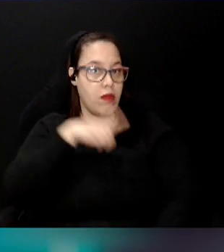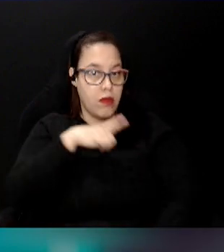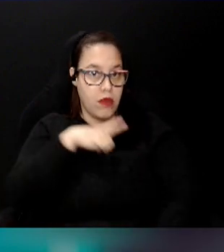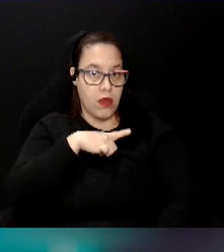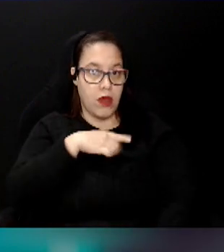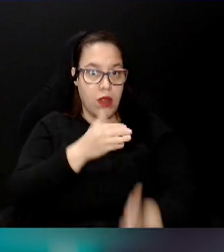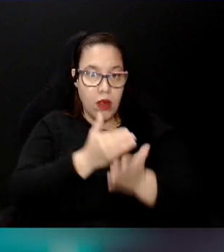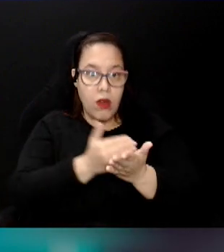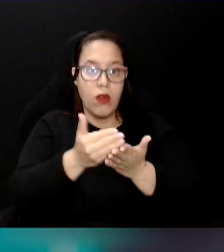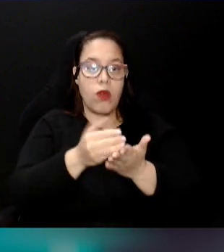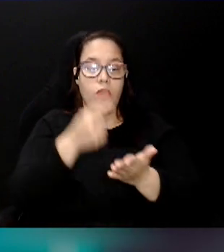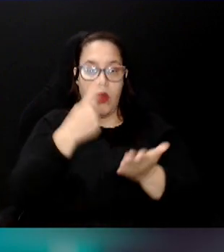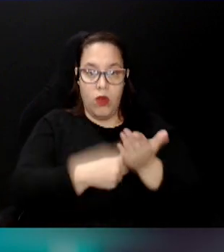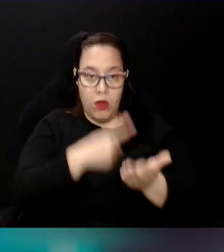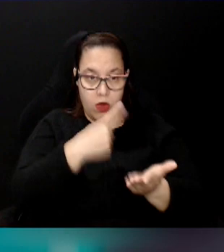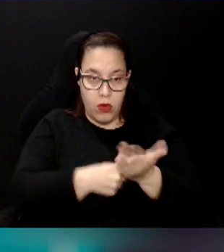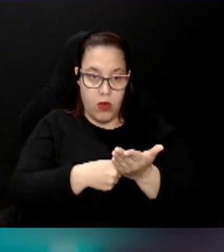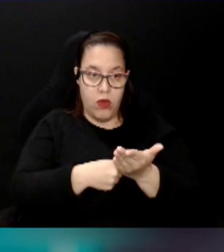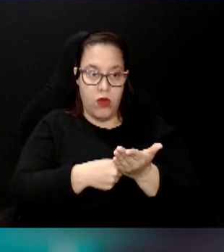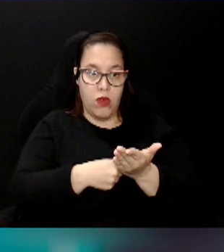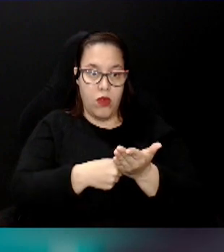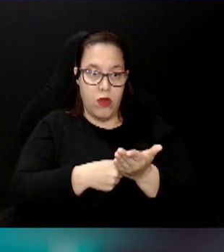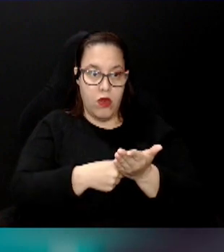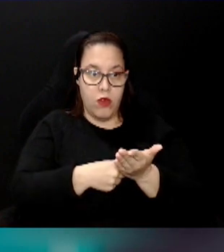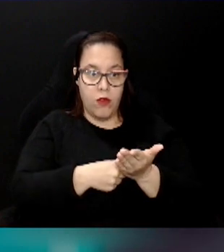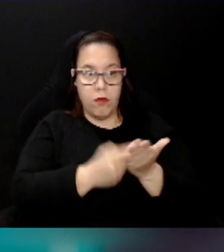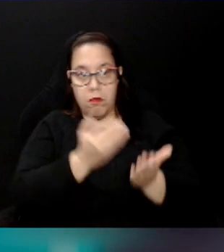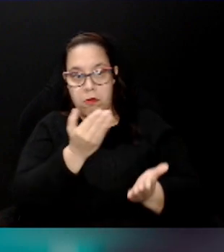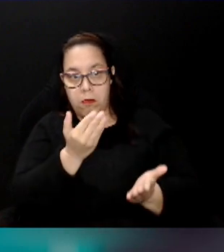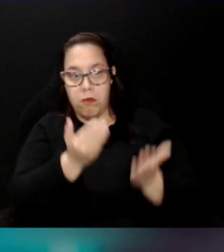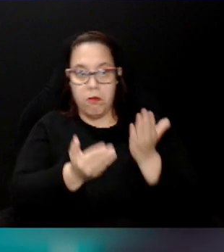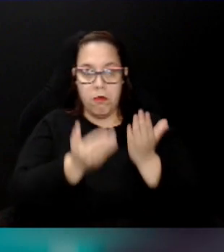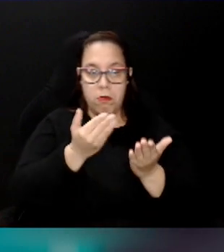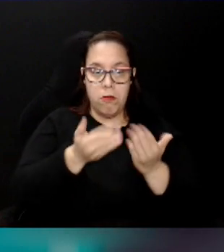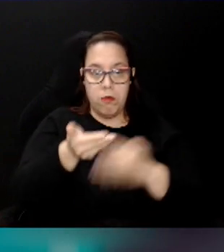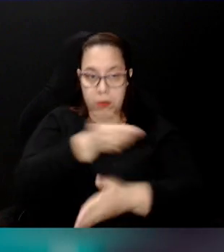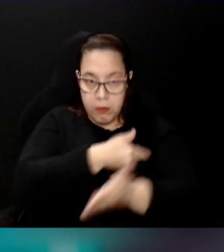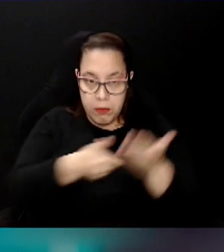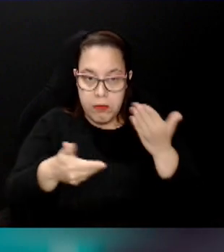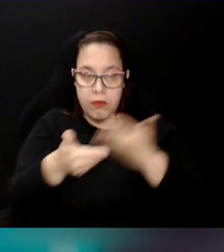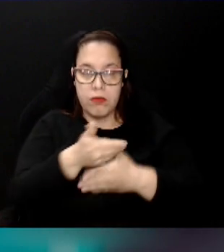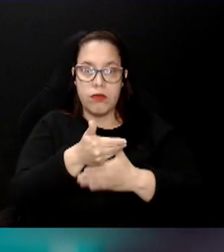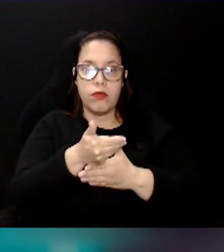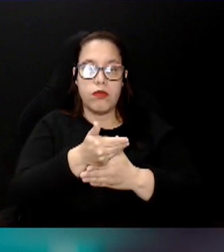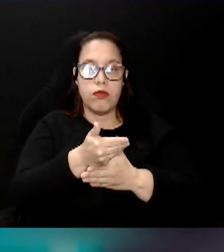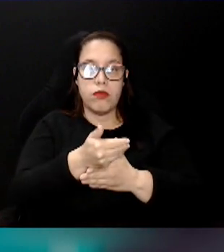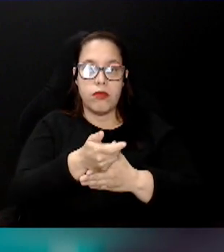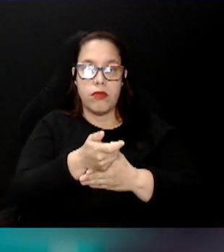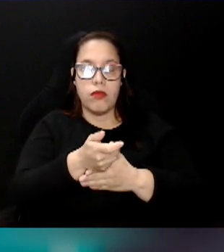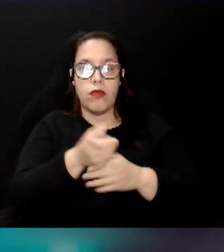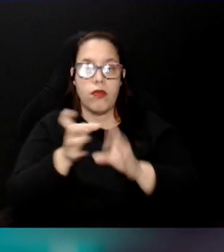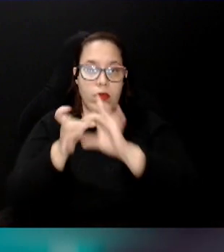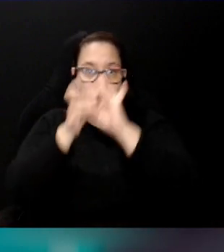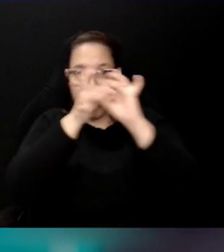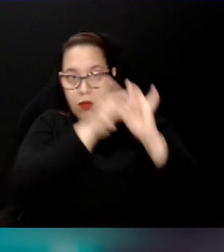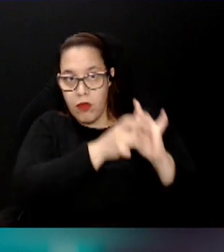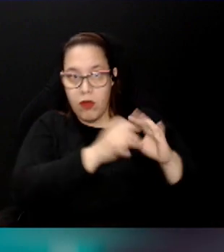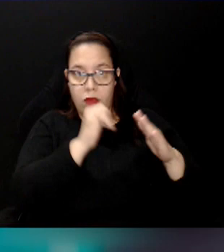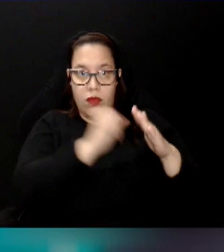compromisso de, na interface, na interação e na interlocução entre ente público e